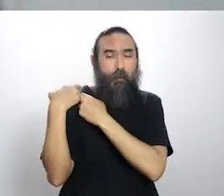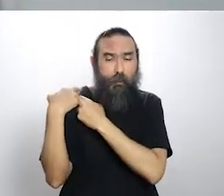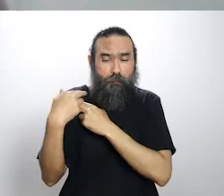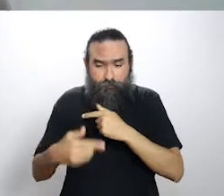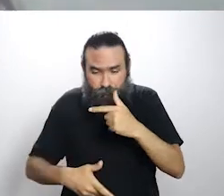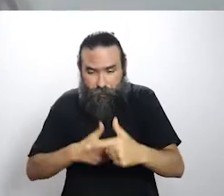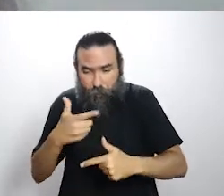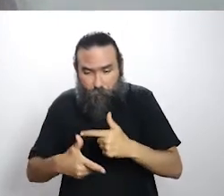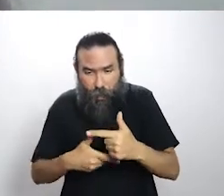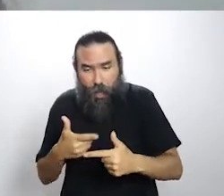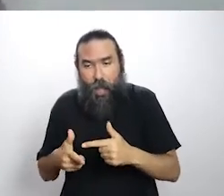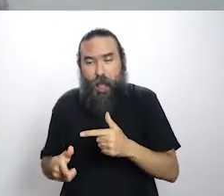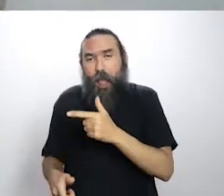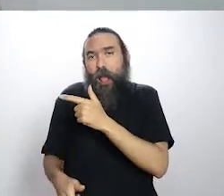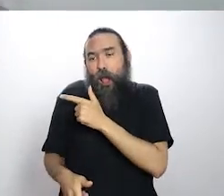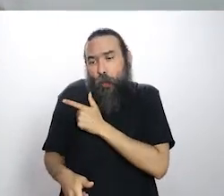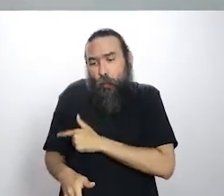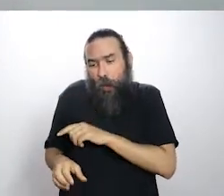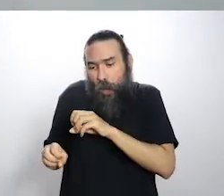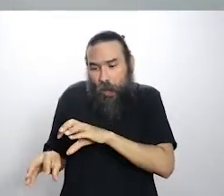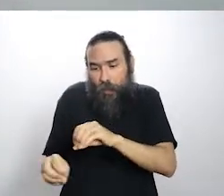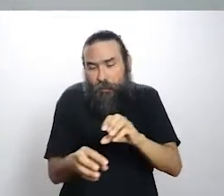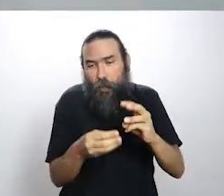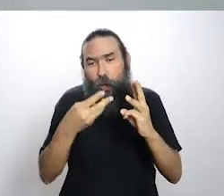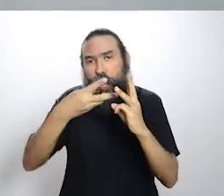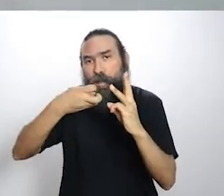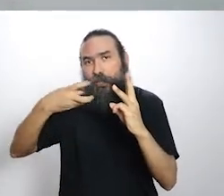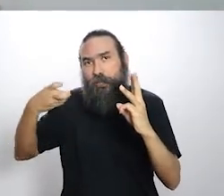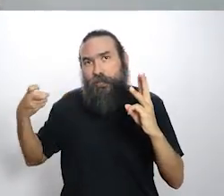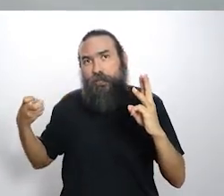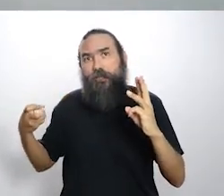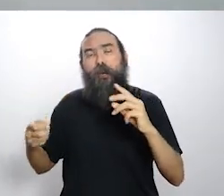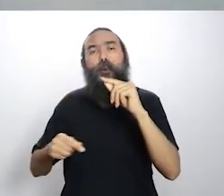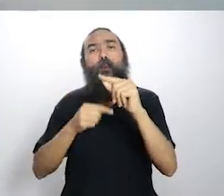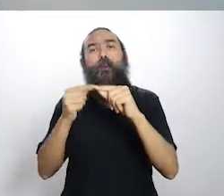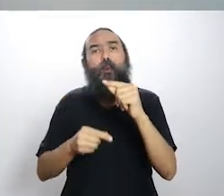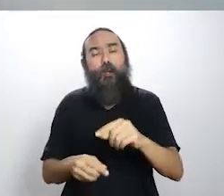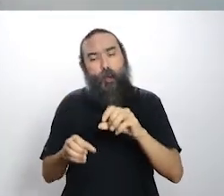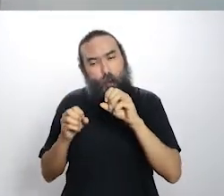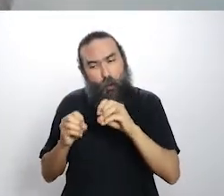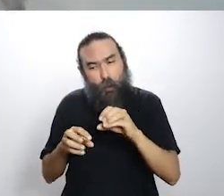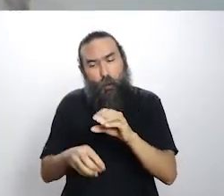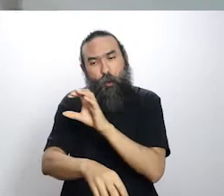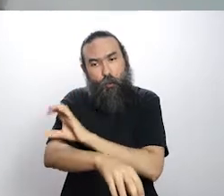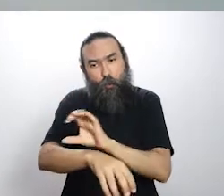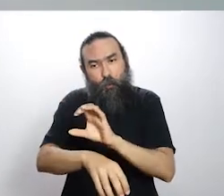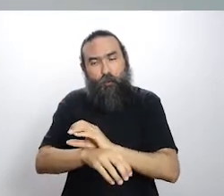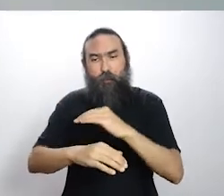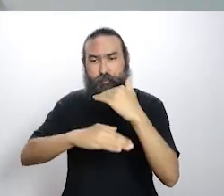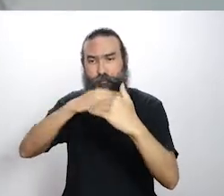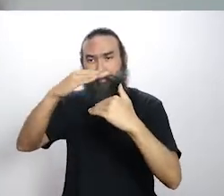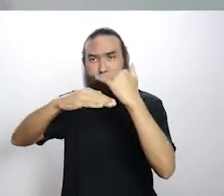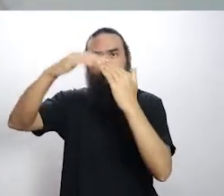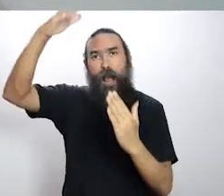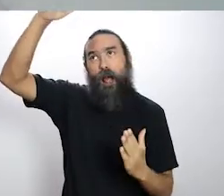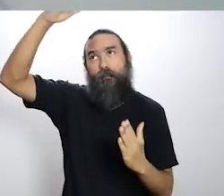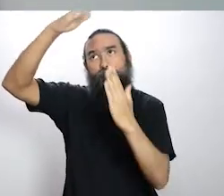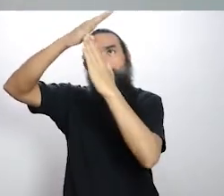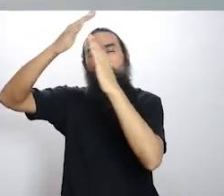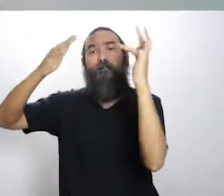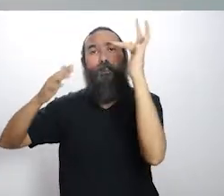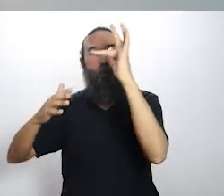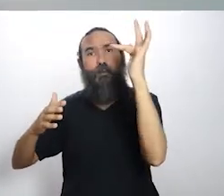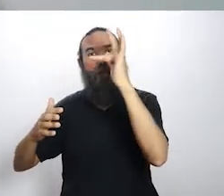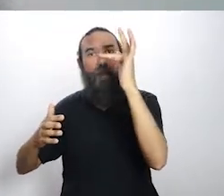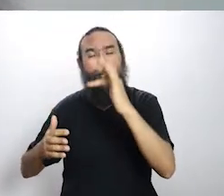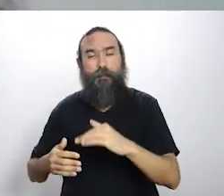que o Ministério da Educação ele executa diretamente a educação profissional e a educação superior. E aí